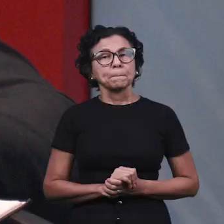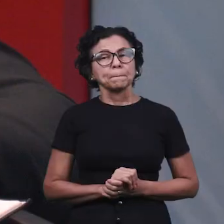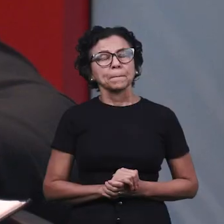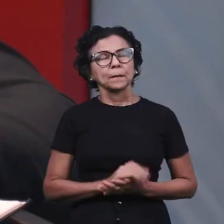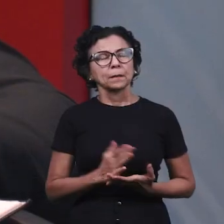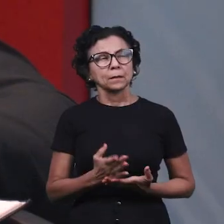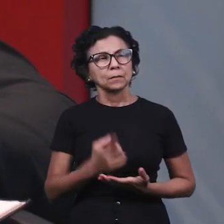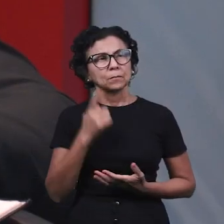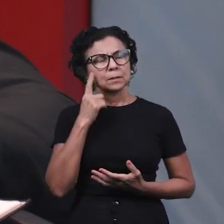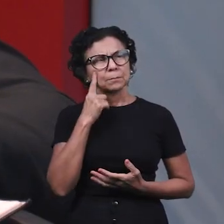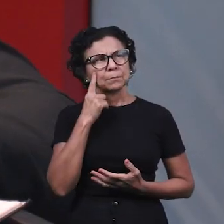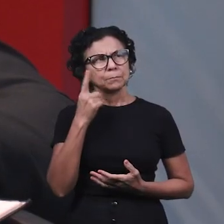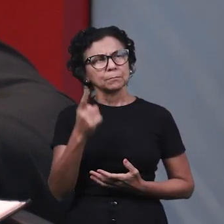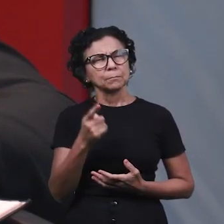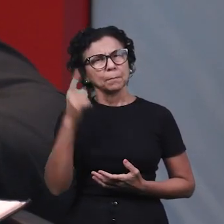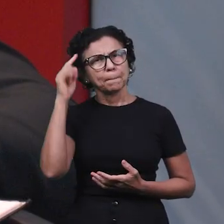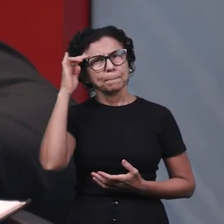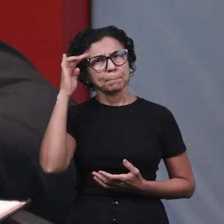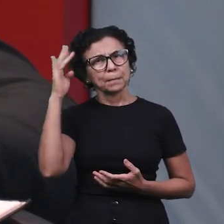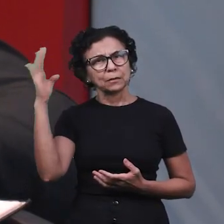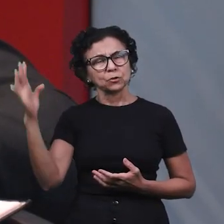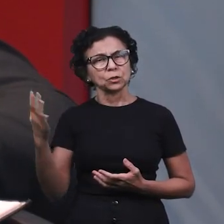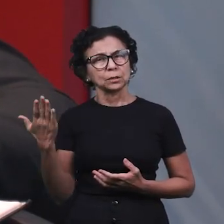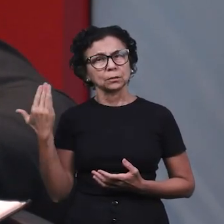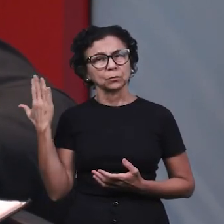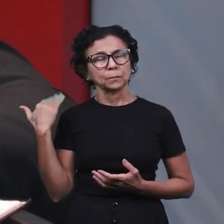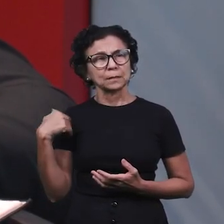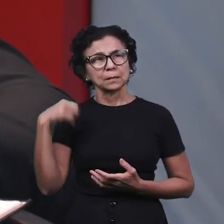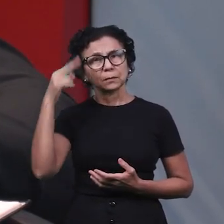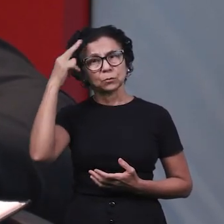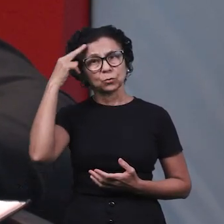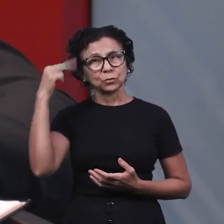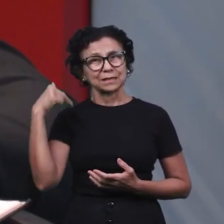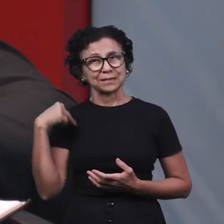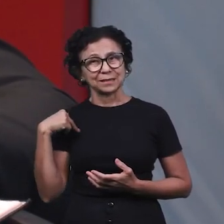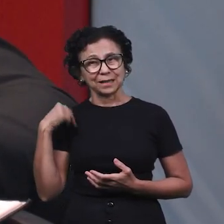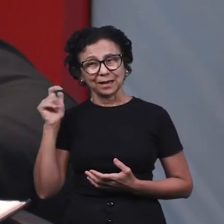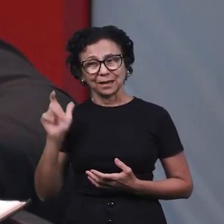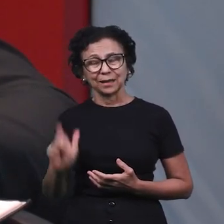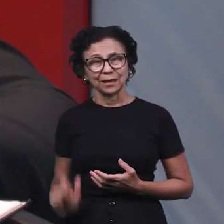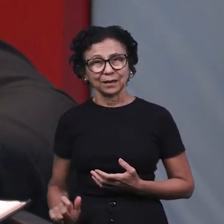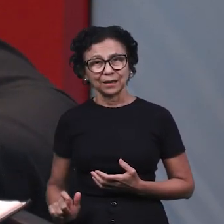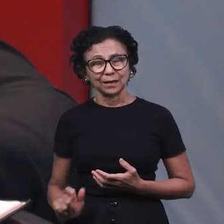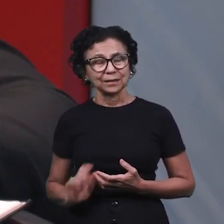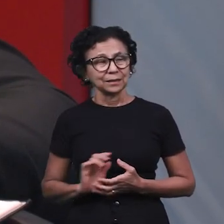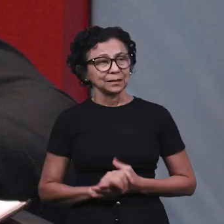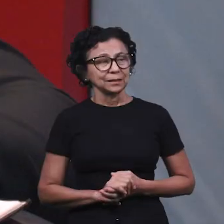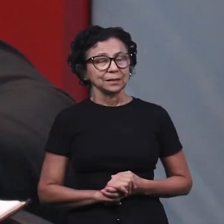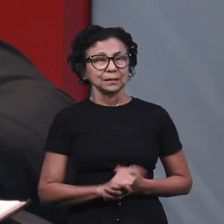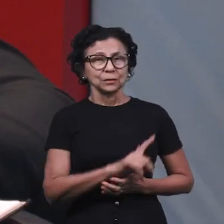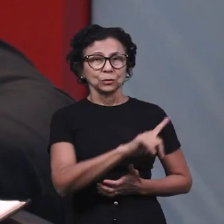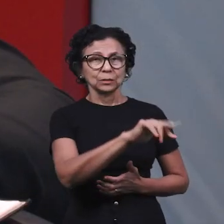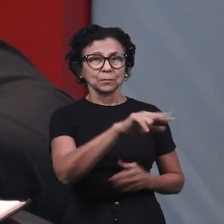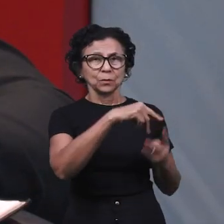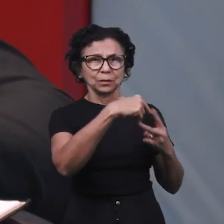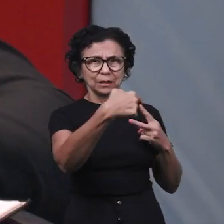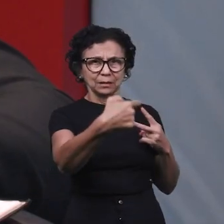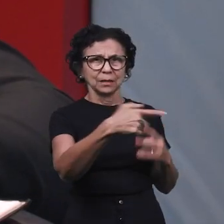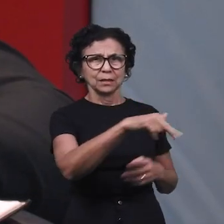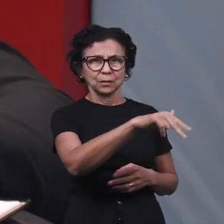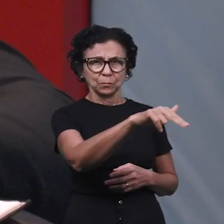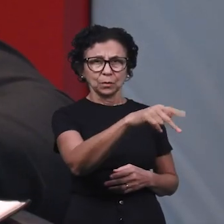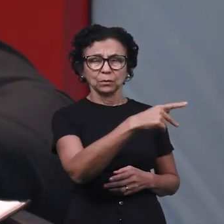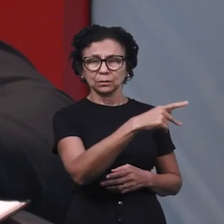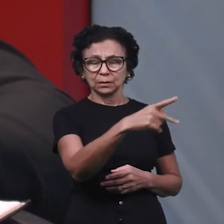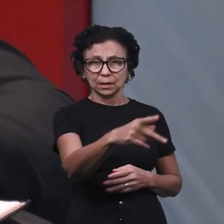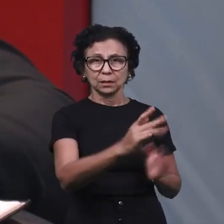para este cenário de José encontrando-se e revelando-se aos seus irmãos, e Benjamim, então, ali sendo mostrado,